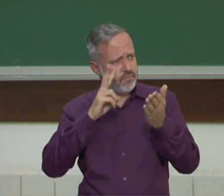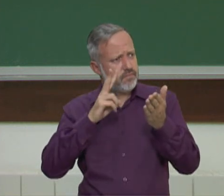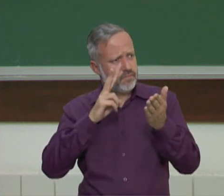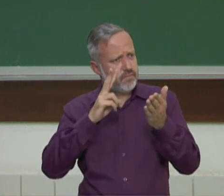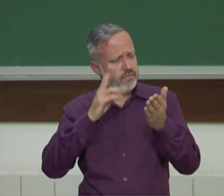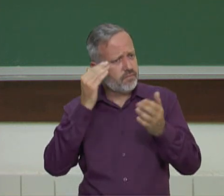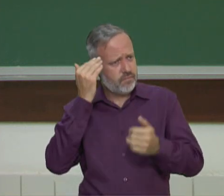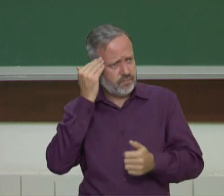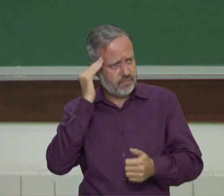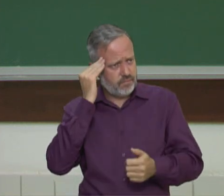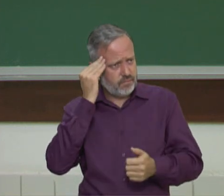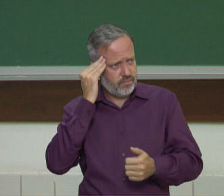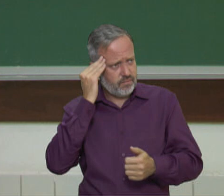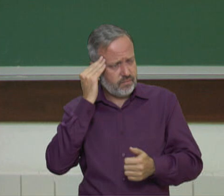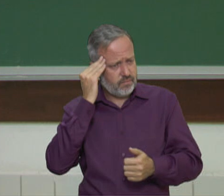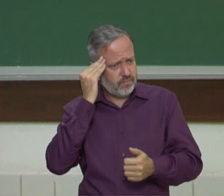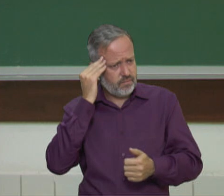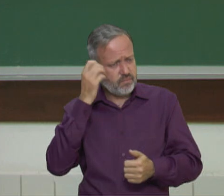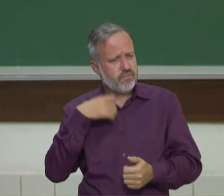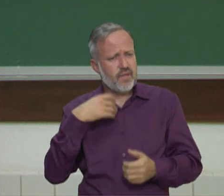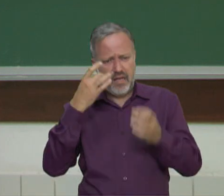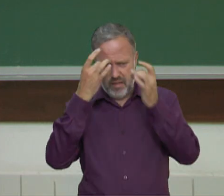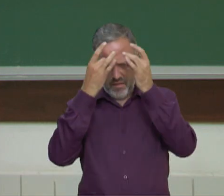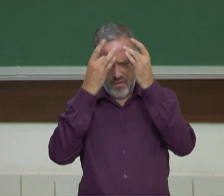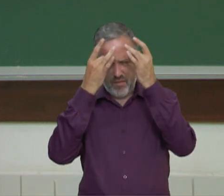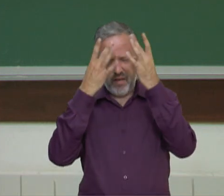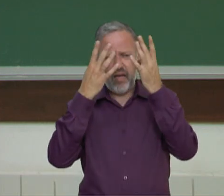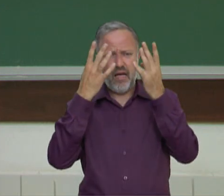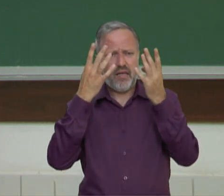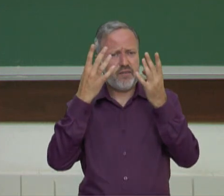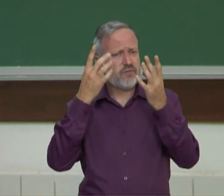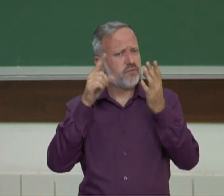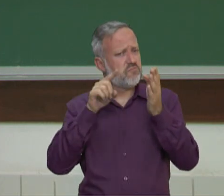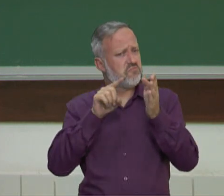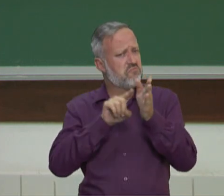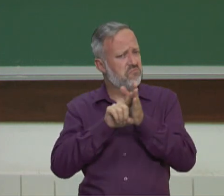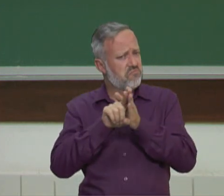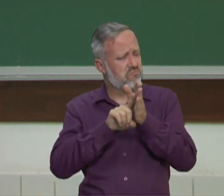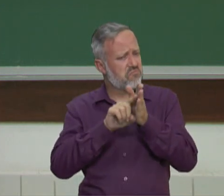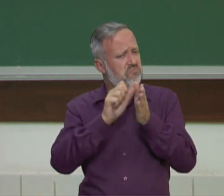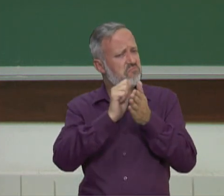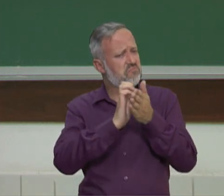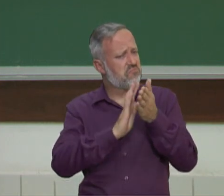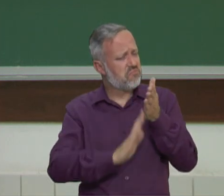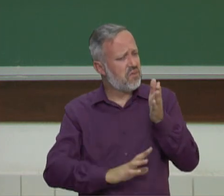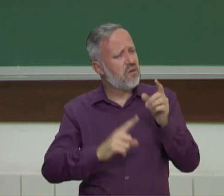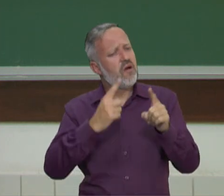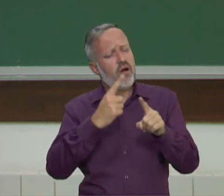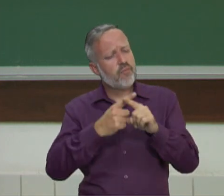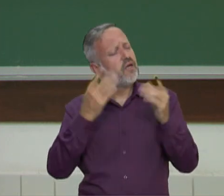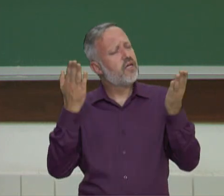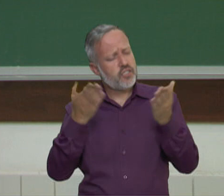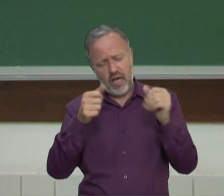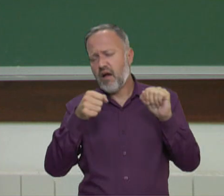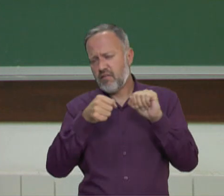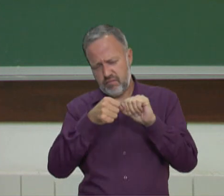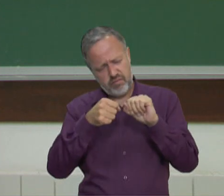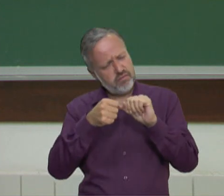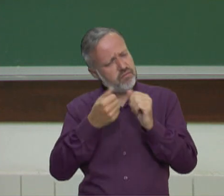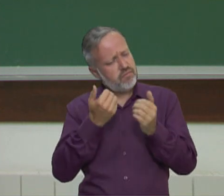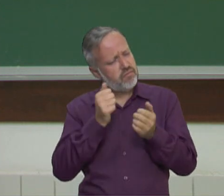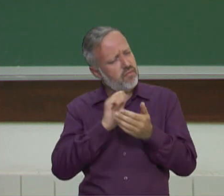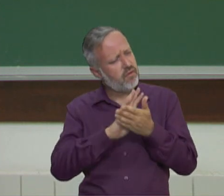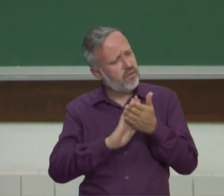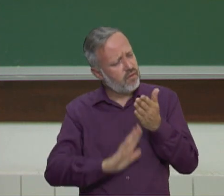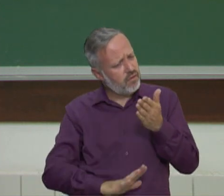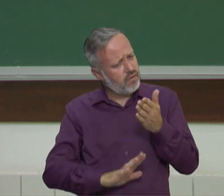vocês estão entendendo bem. Vai ser bem fácil esse exercício, porque a gente já fez nessa aula alguns exercícios que era só